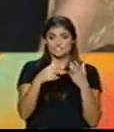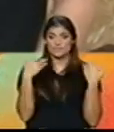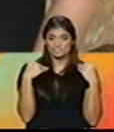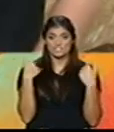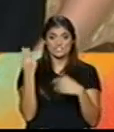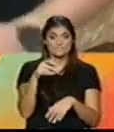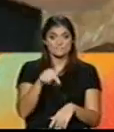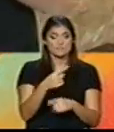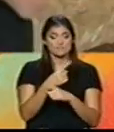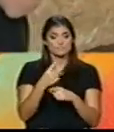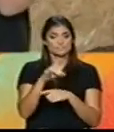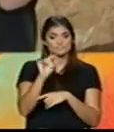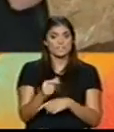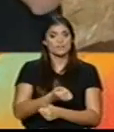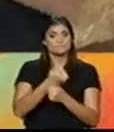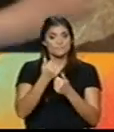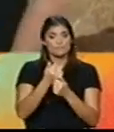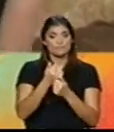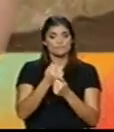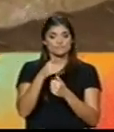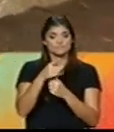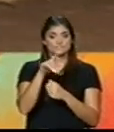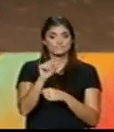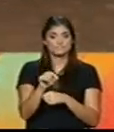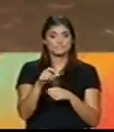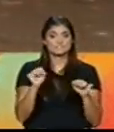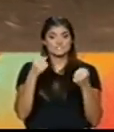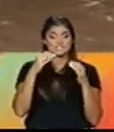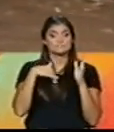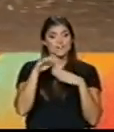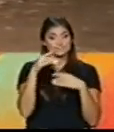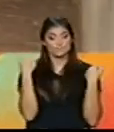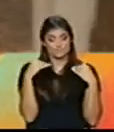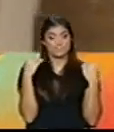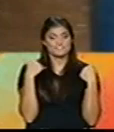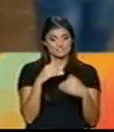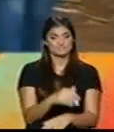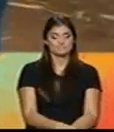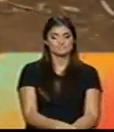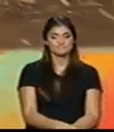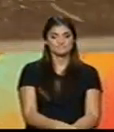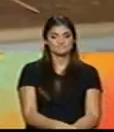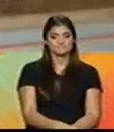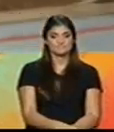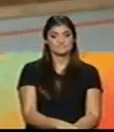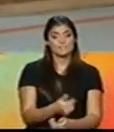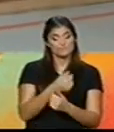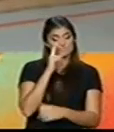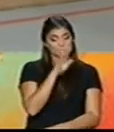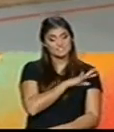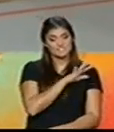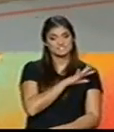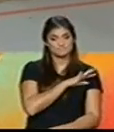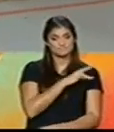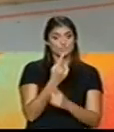para aqui, porque aqui acabava por exercitar-se mais e deixar-se mais o stress do que no próprio ginásio. Portanto, nada como experimentar. Tiago,